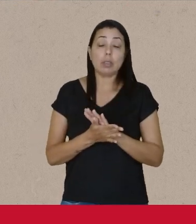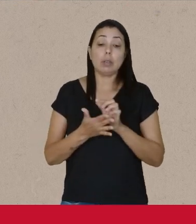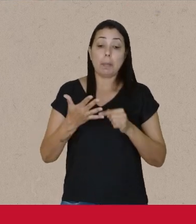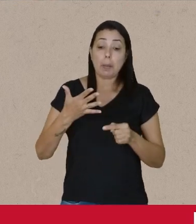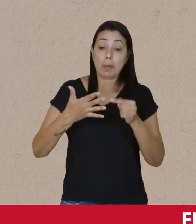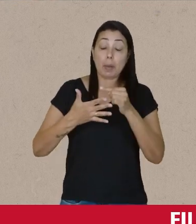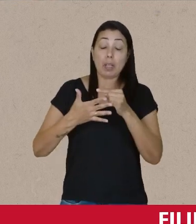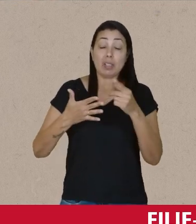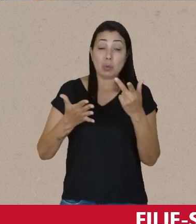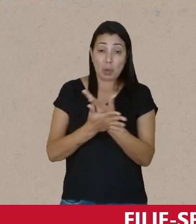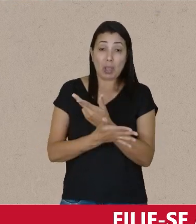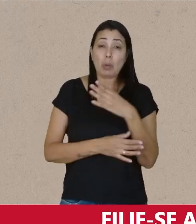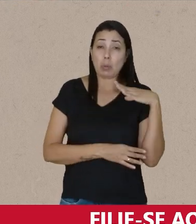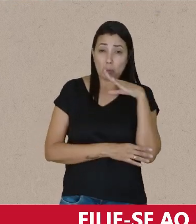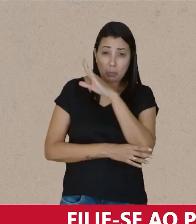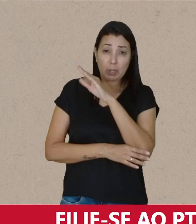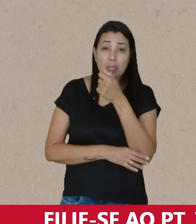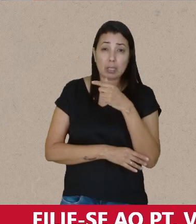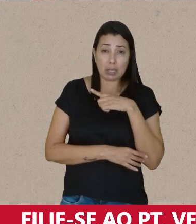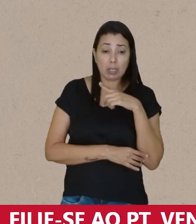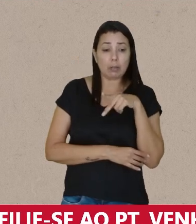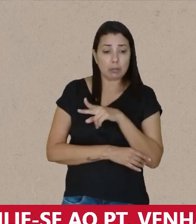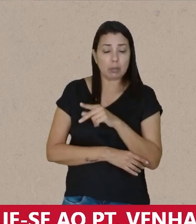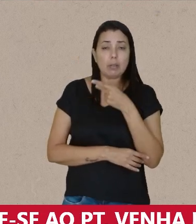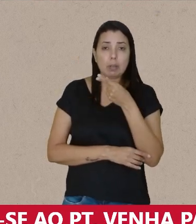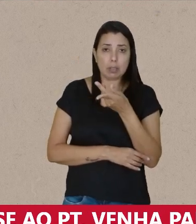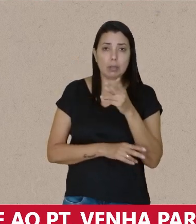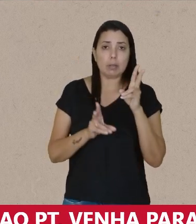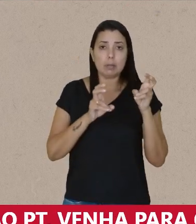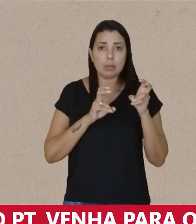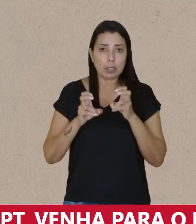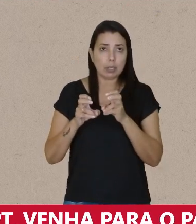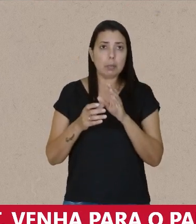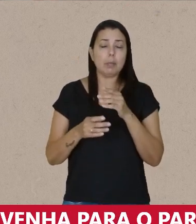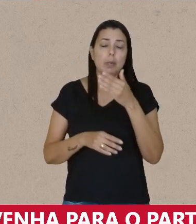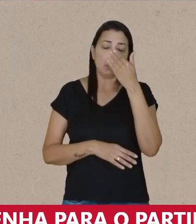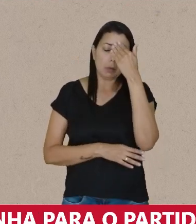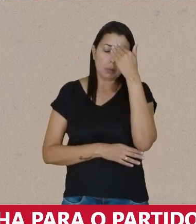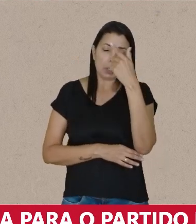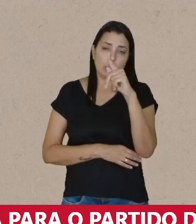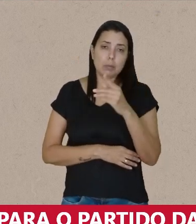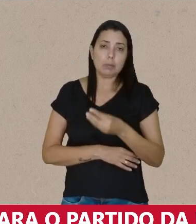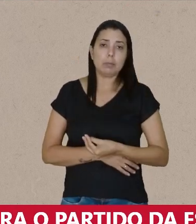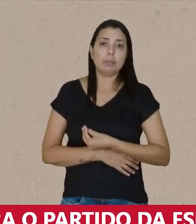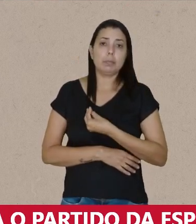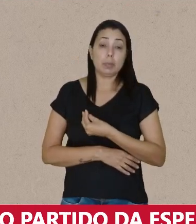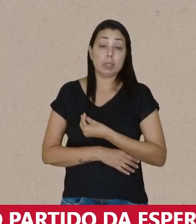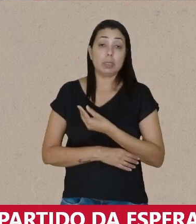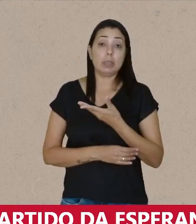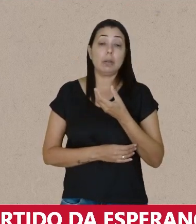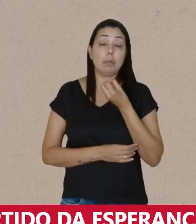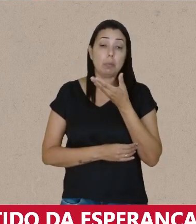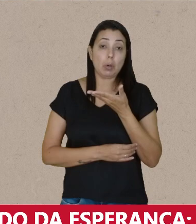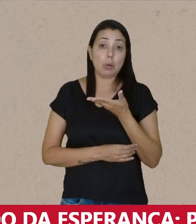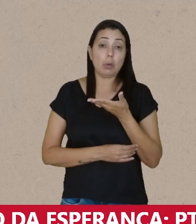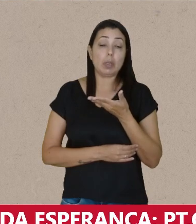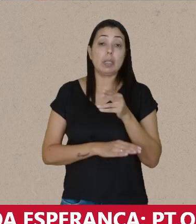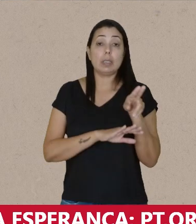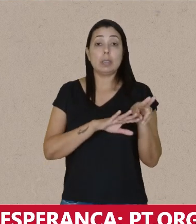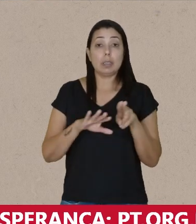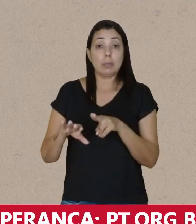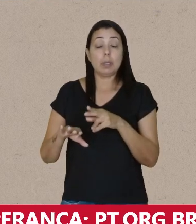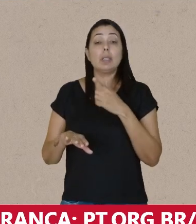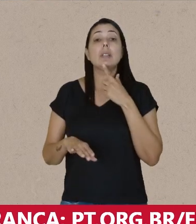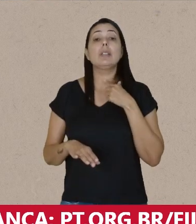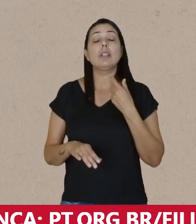fracos desse governo e a gente tem que continuar falando sobre esse tema. Bruno, muito obrigada pela sua participação, uma ótima semana para você. Eu